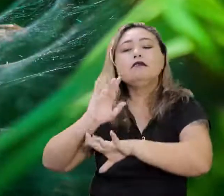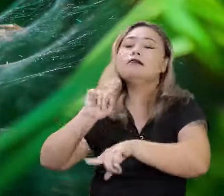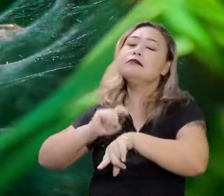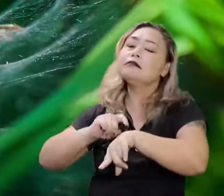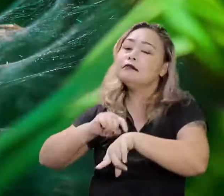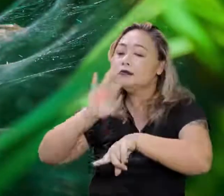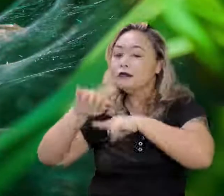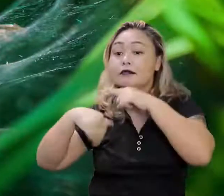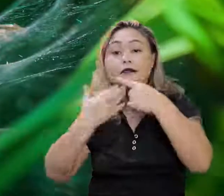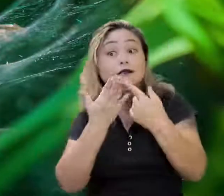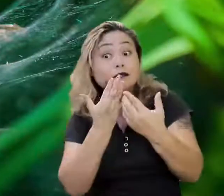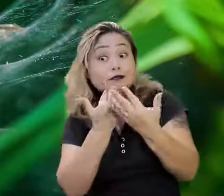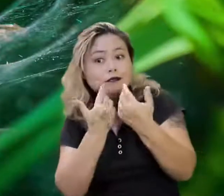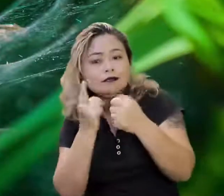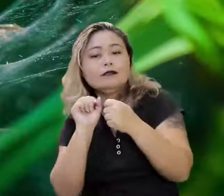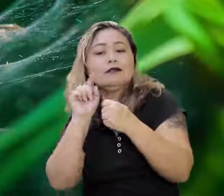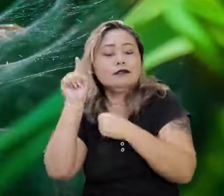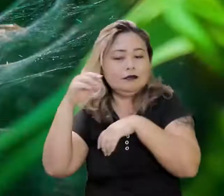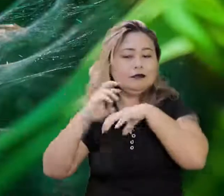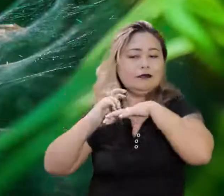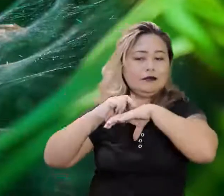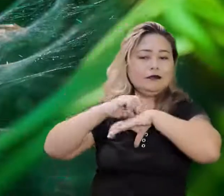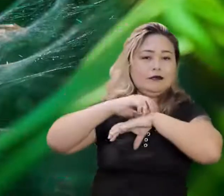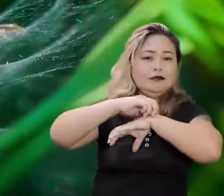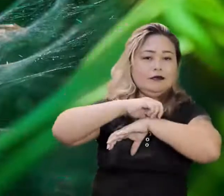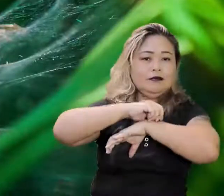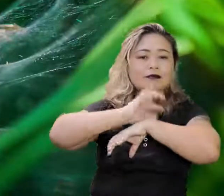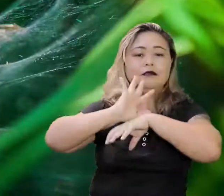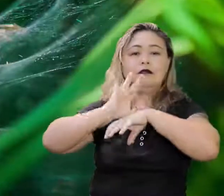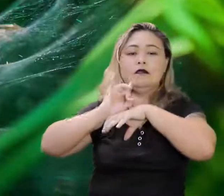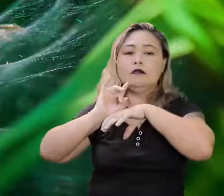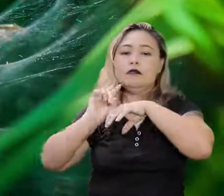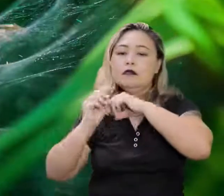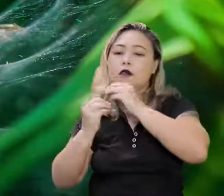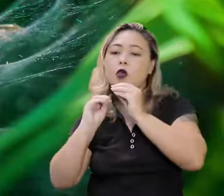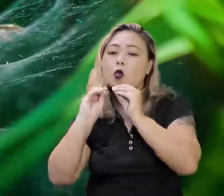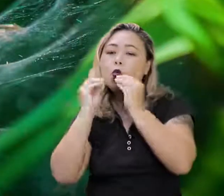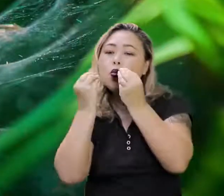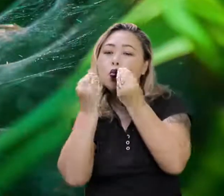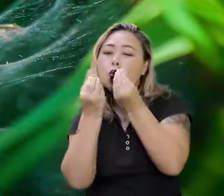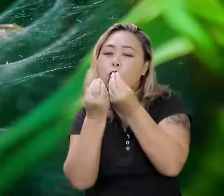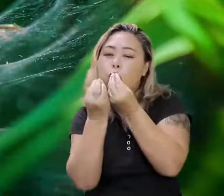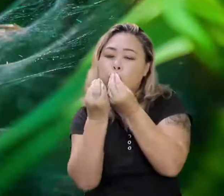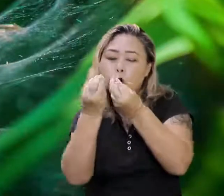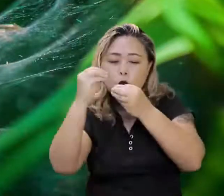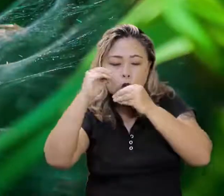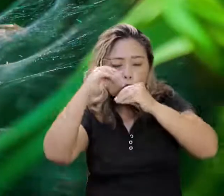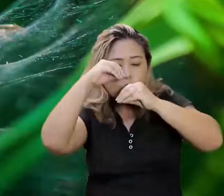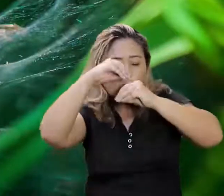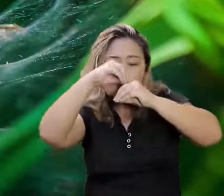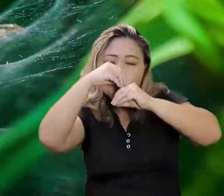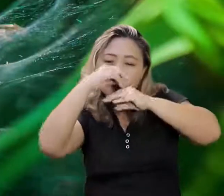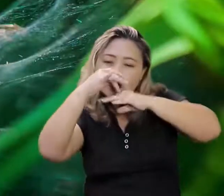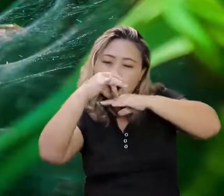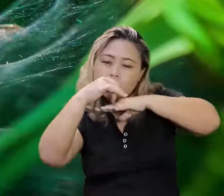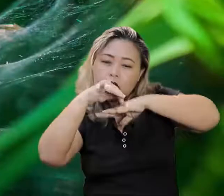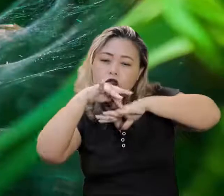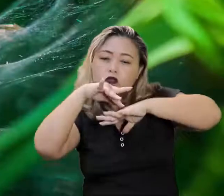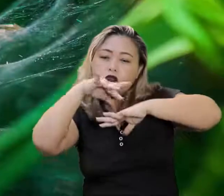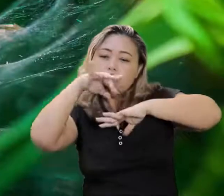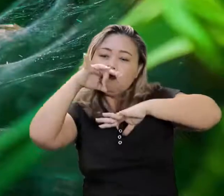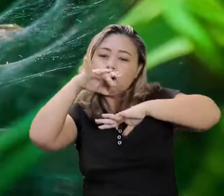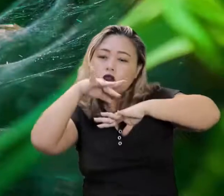se alimenta de outro. A gente sabe que a alimentação delas, né, eles liberam uma substância dentro do organismo do animal, e depois ele vai só